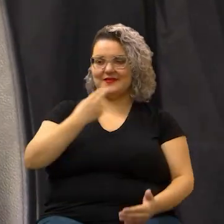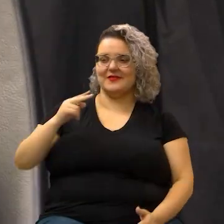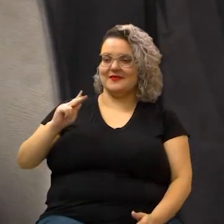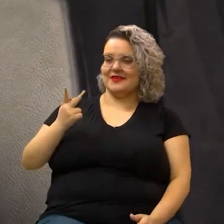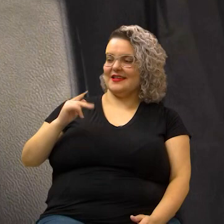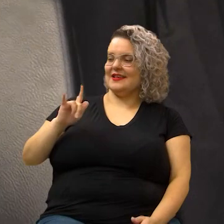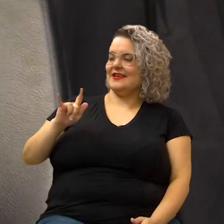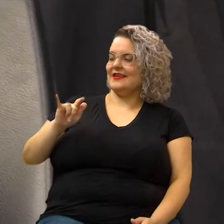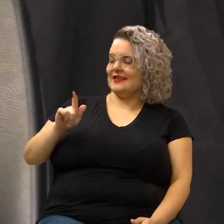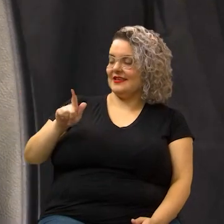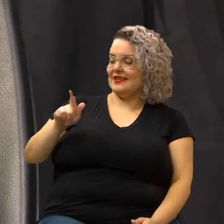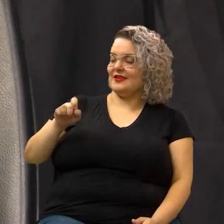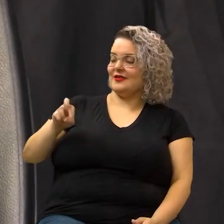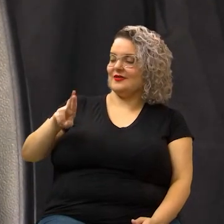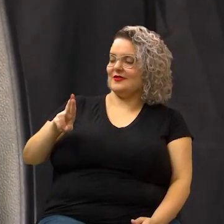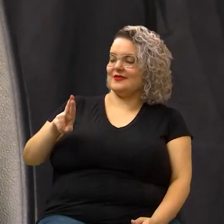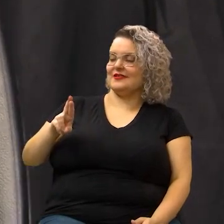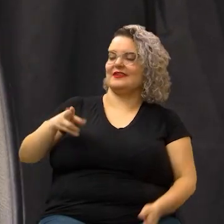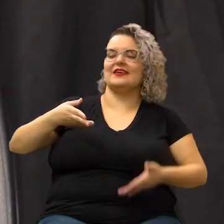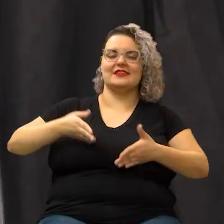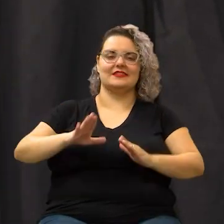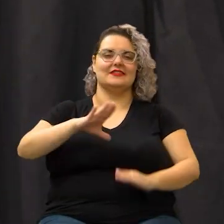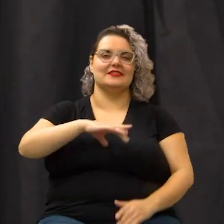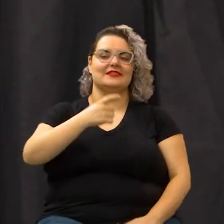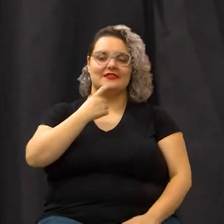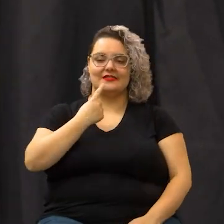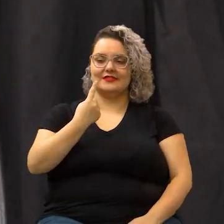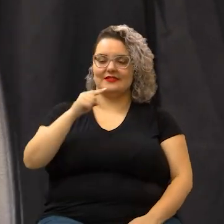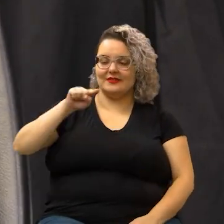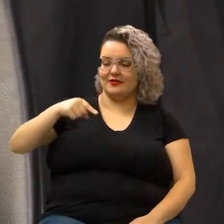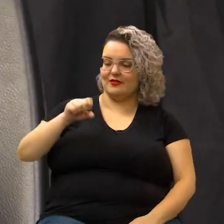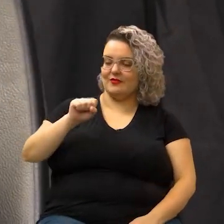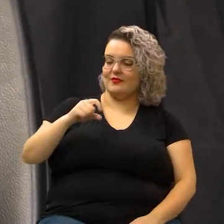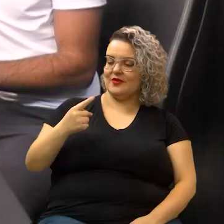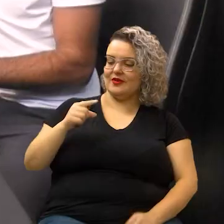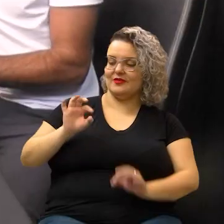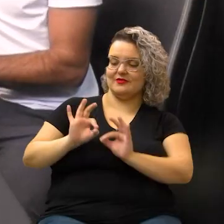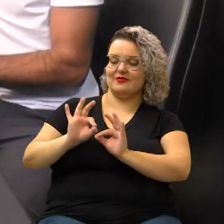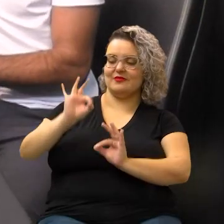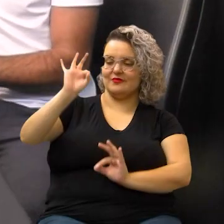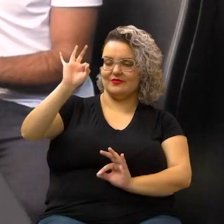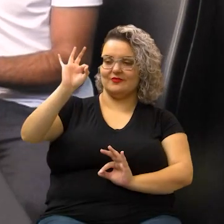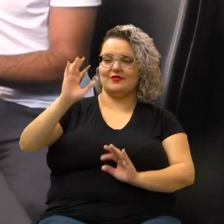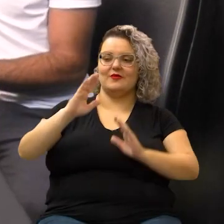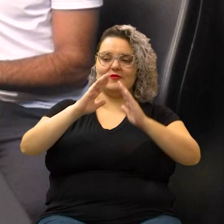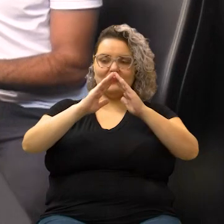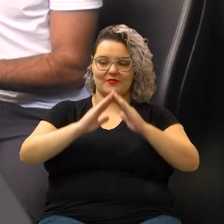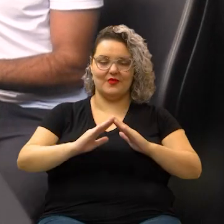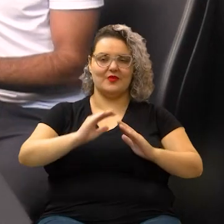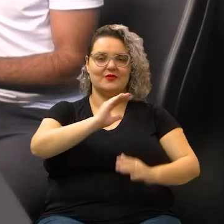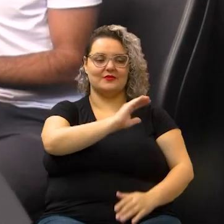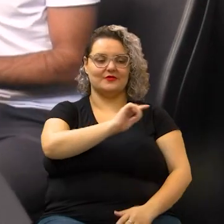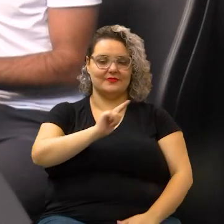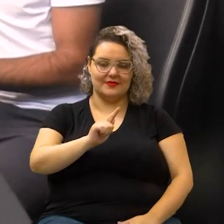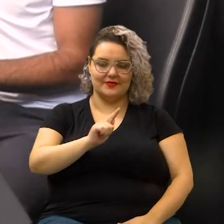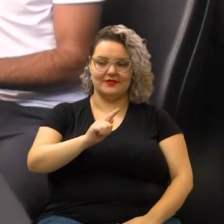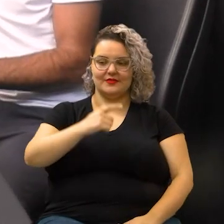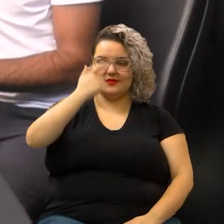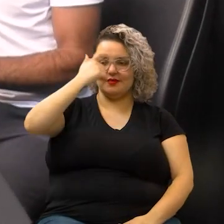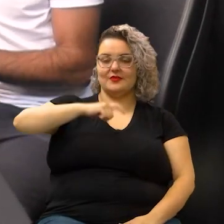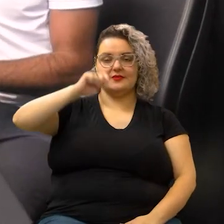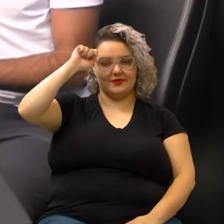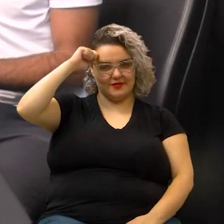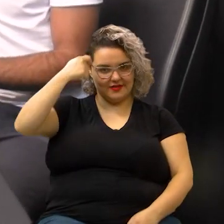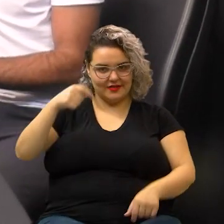nome é Igor Diego, né? Nascido aqui em Campinas, eu tenho 1,81 m, moro no distrito do Campo Grande, sou